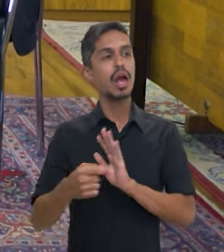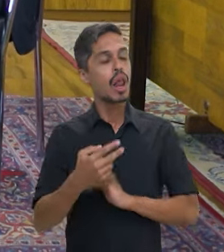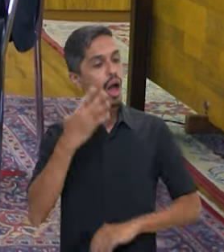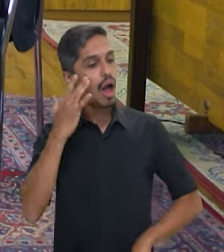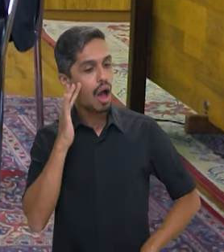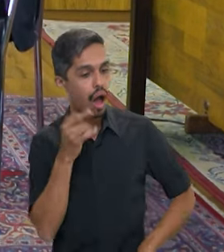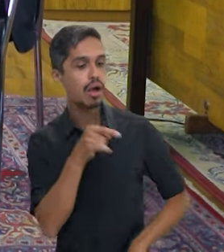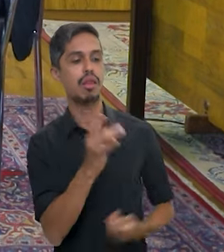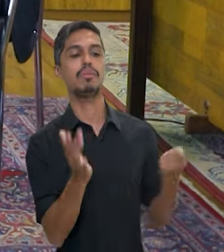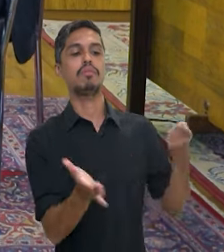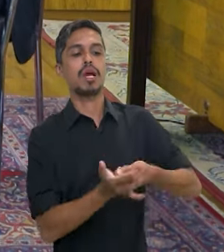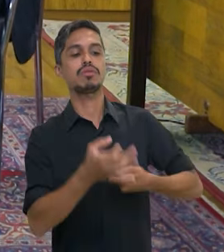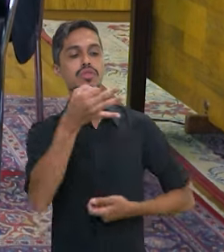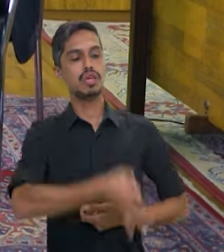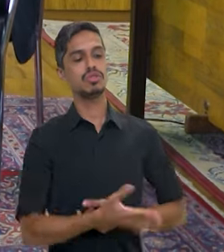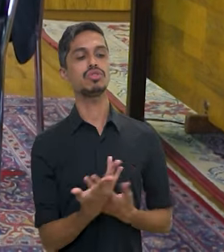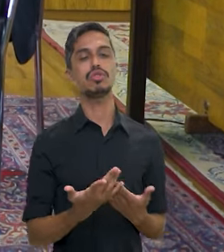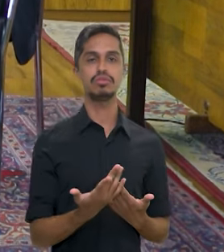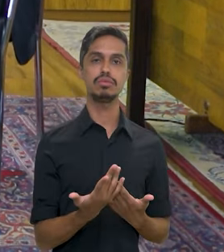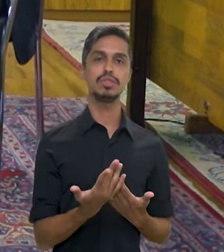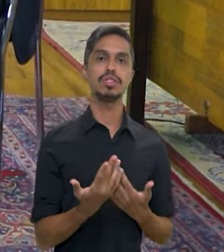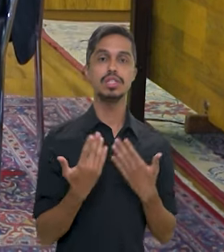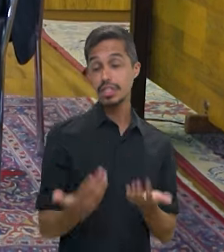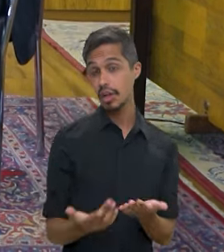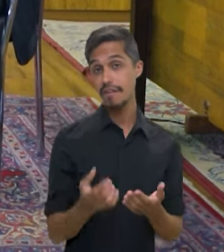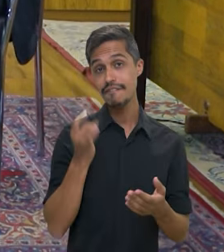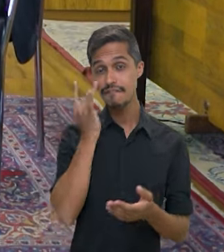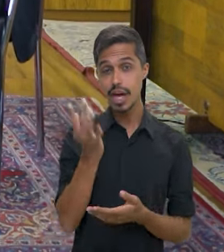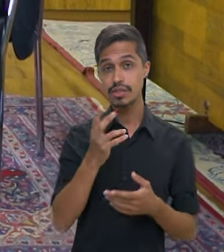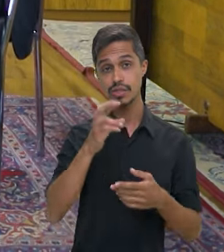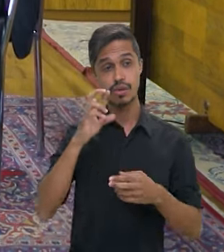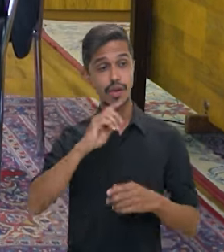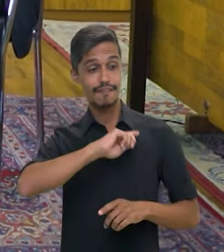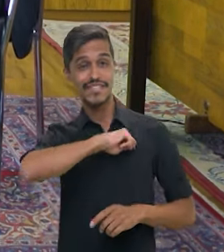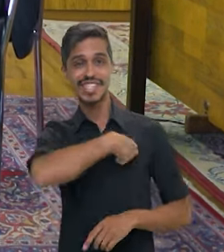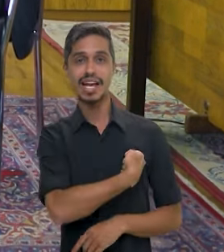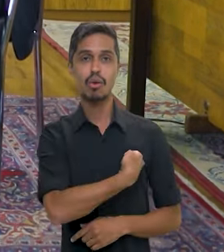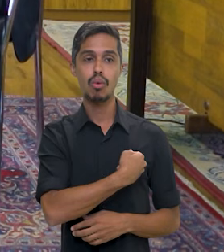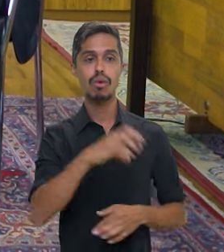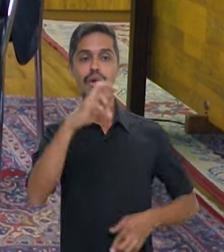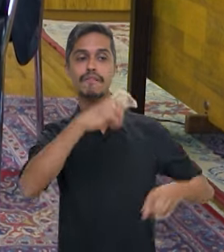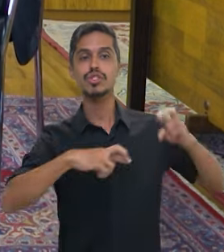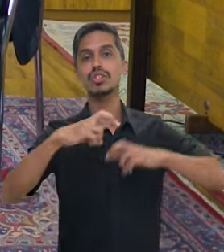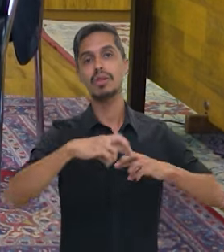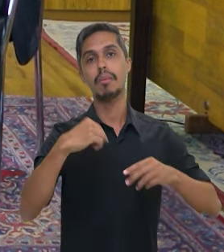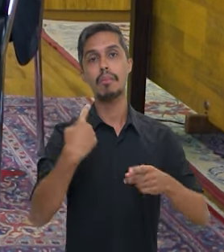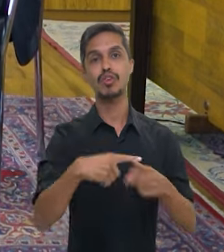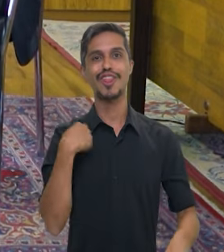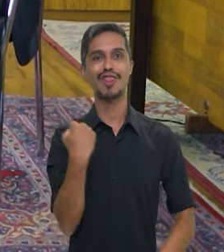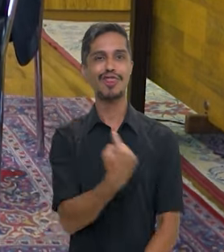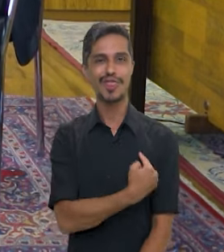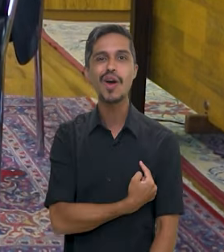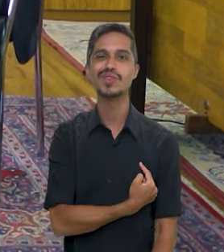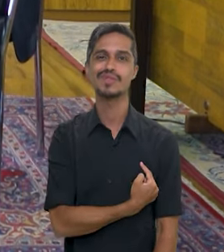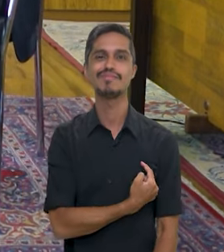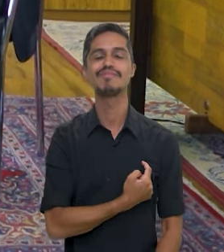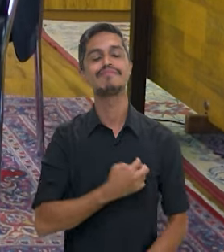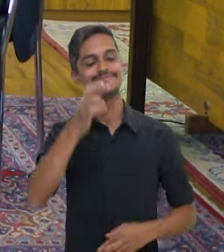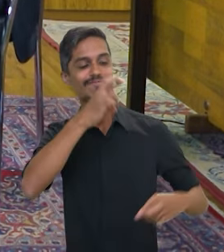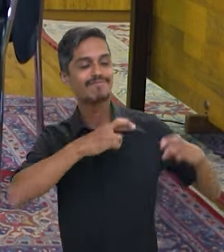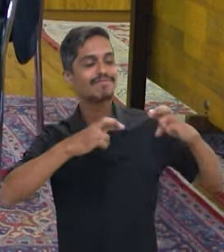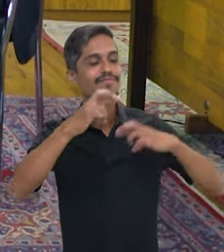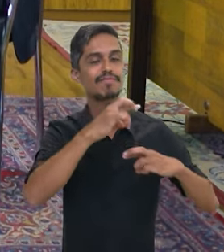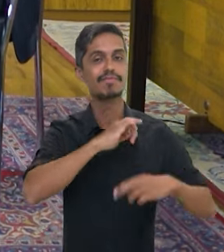plim do fundo de garantia, a já honrou seu compromisso, está tudo certo e tal. E vai facilitar a fiscalização. Porque a nossa